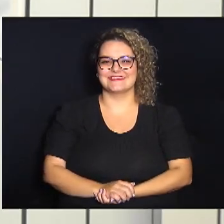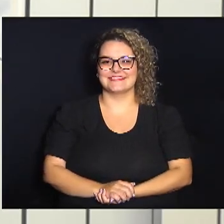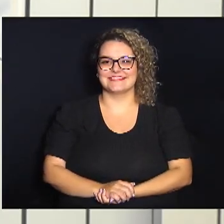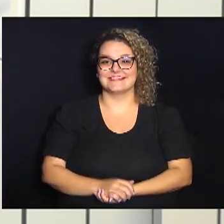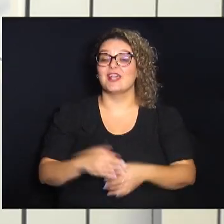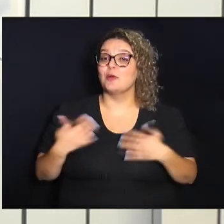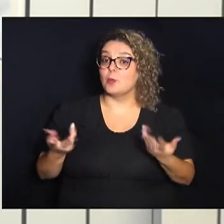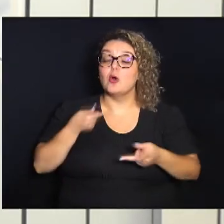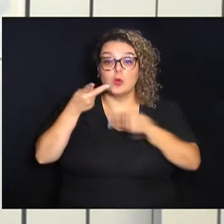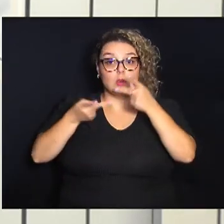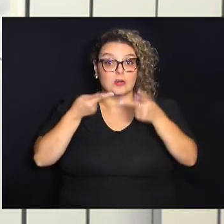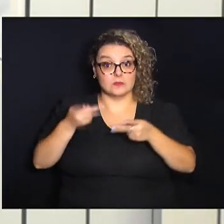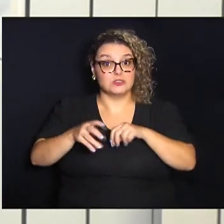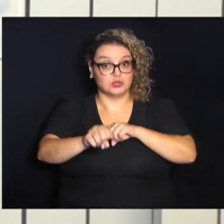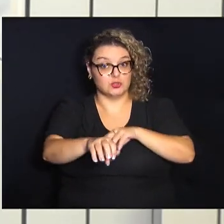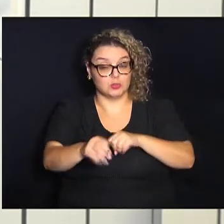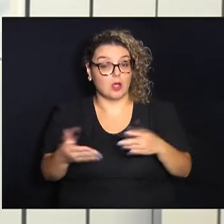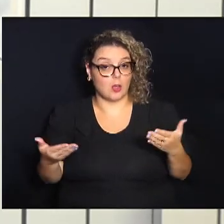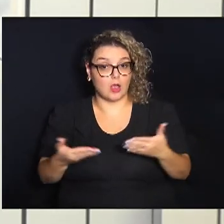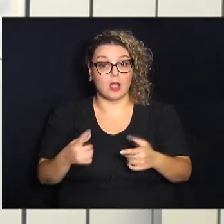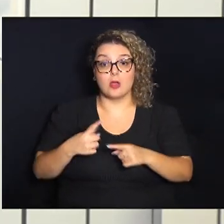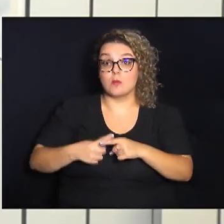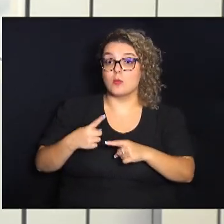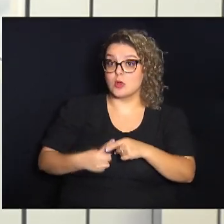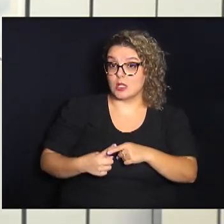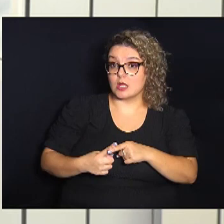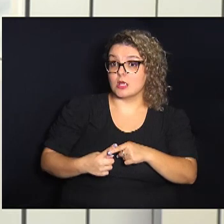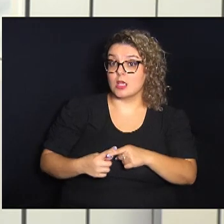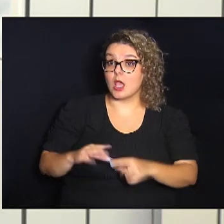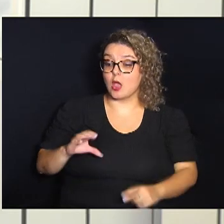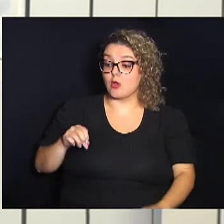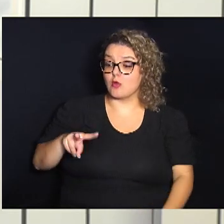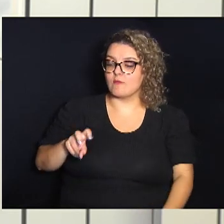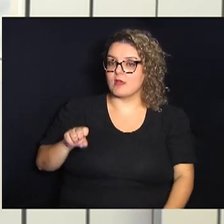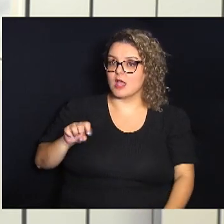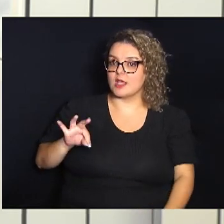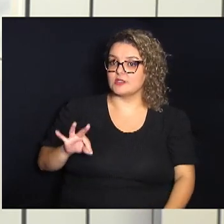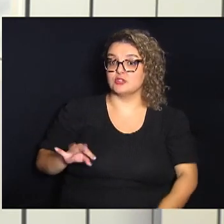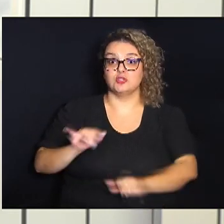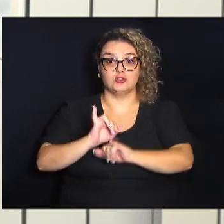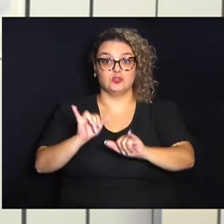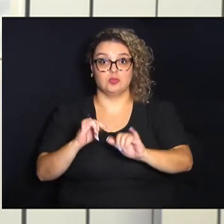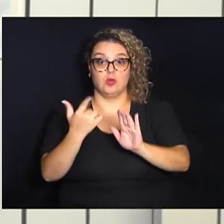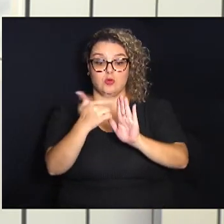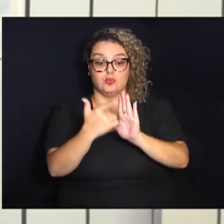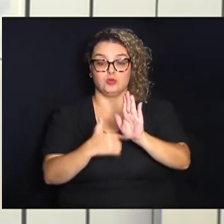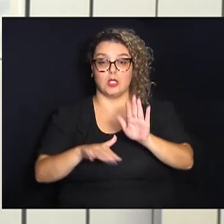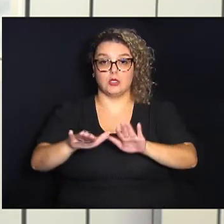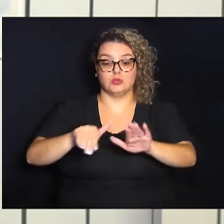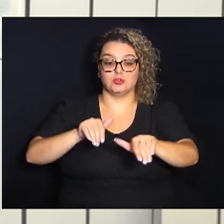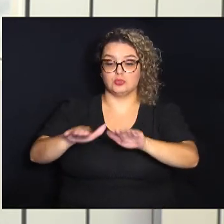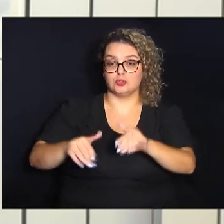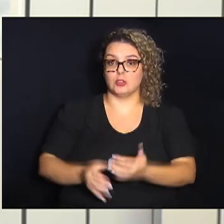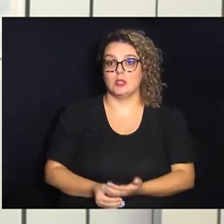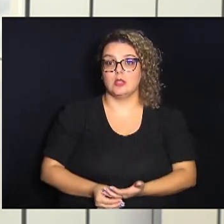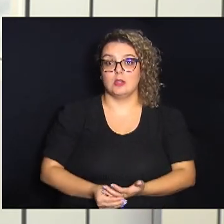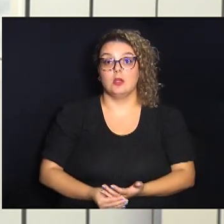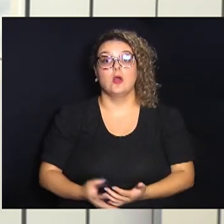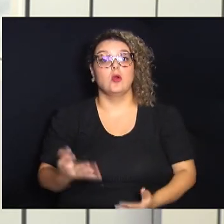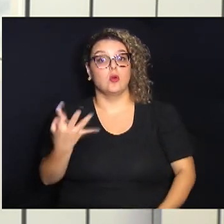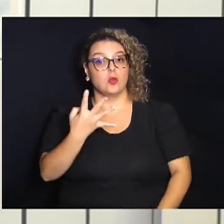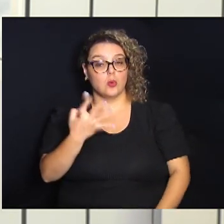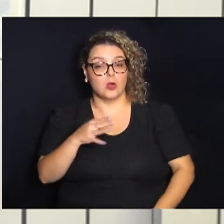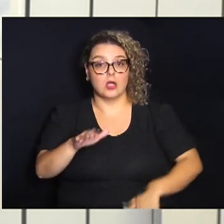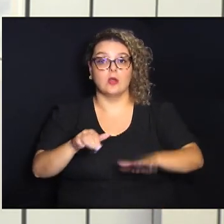Vamos falar sobre educação agora, porque a Conveste divulgou a lista de convocados, quarta chamada